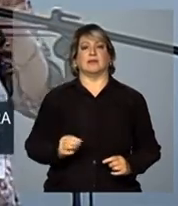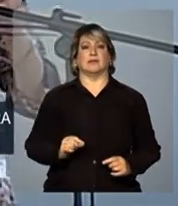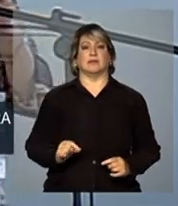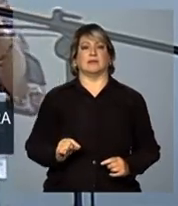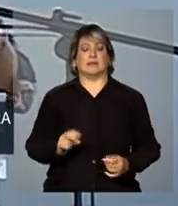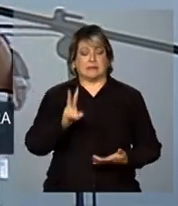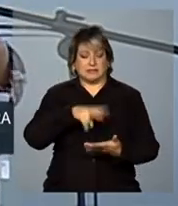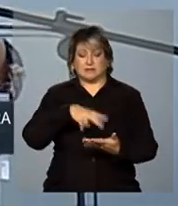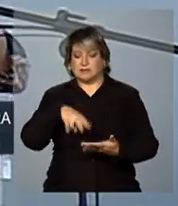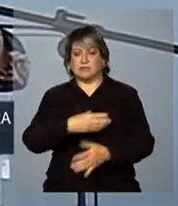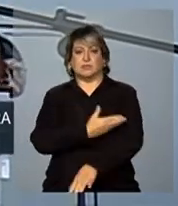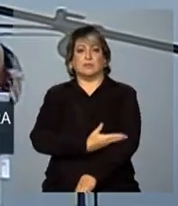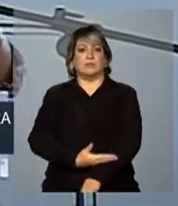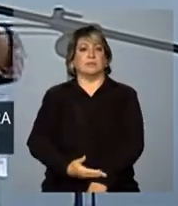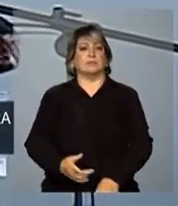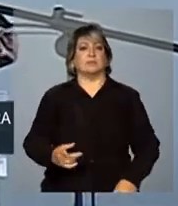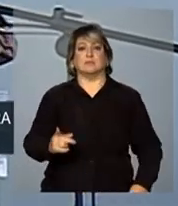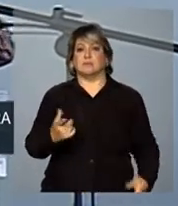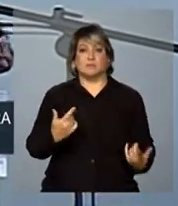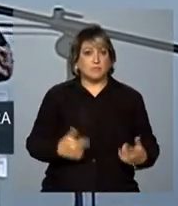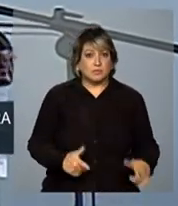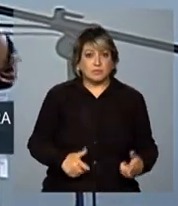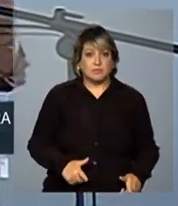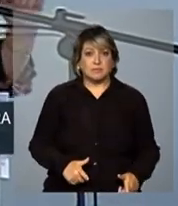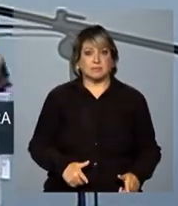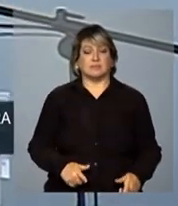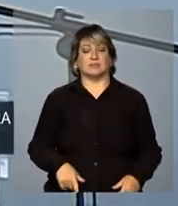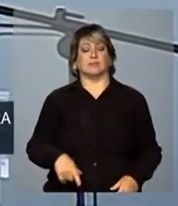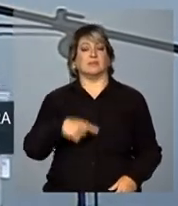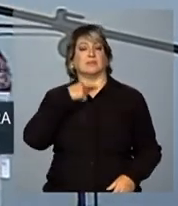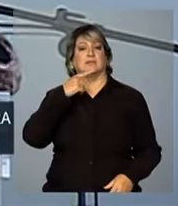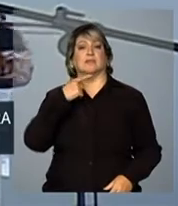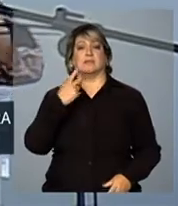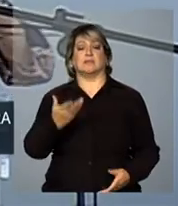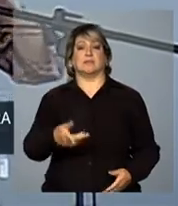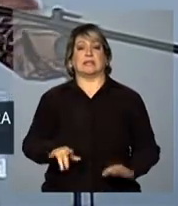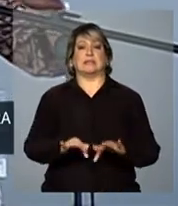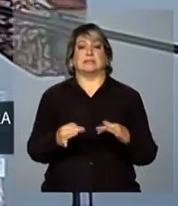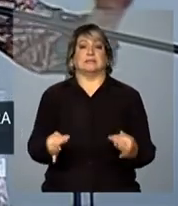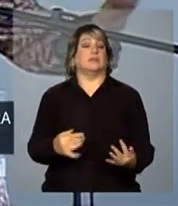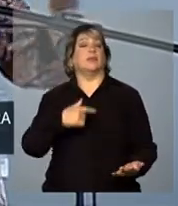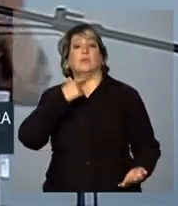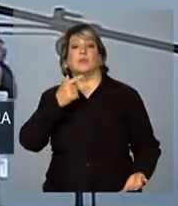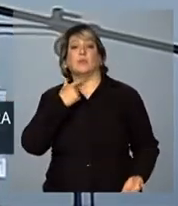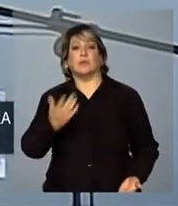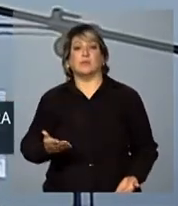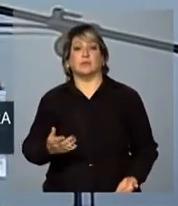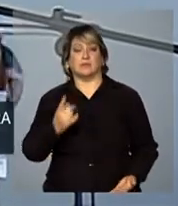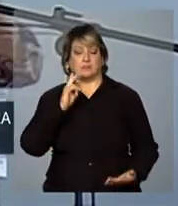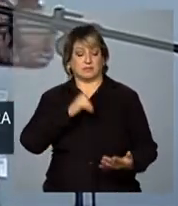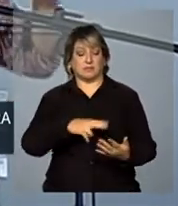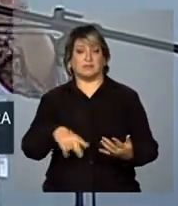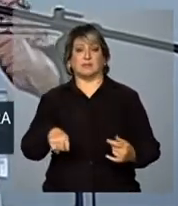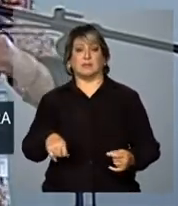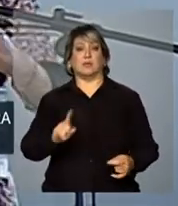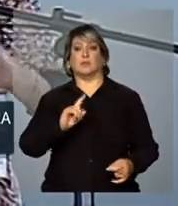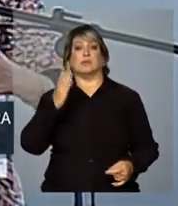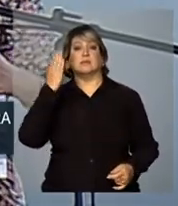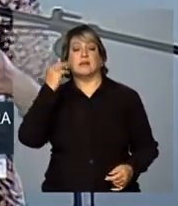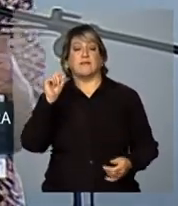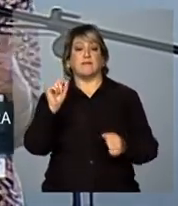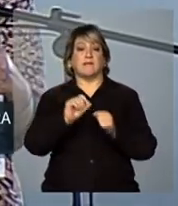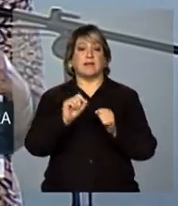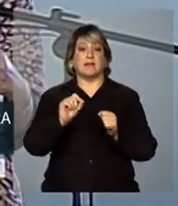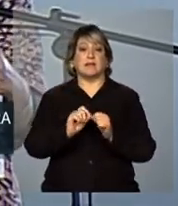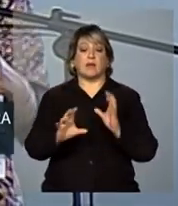da leitura, um domínio da leitura simples, da interpretação simples, que não saiba fazer